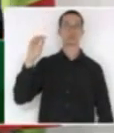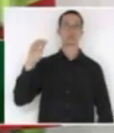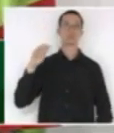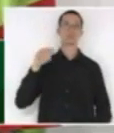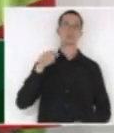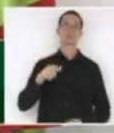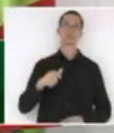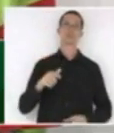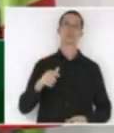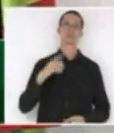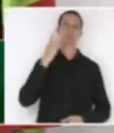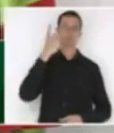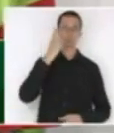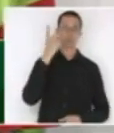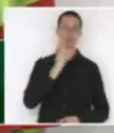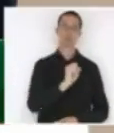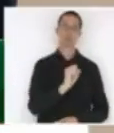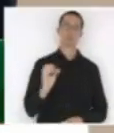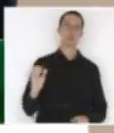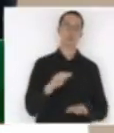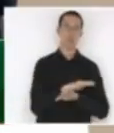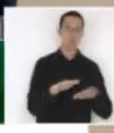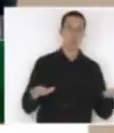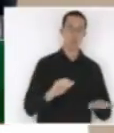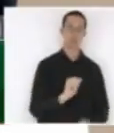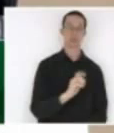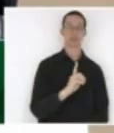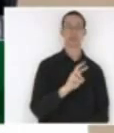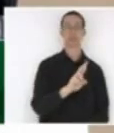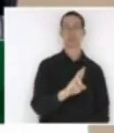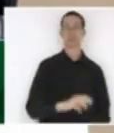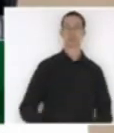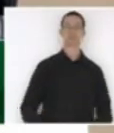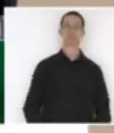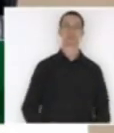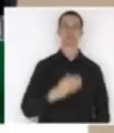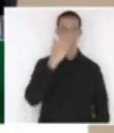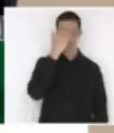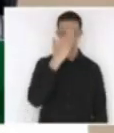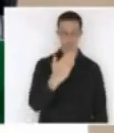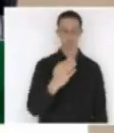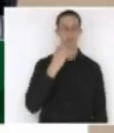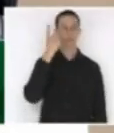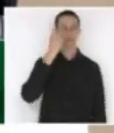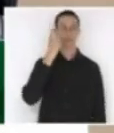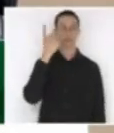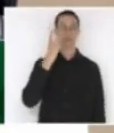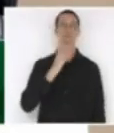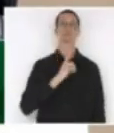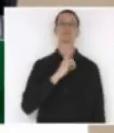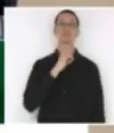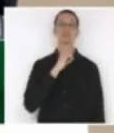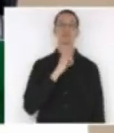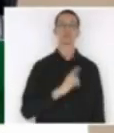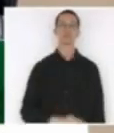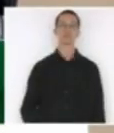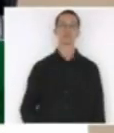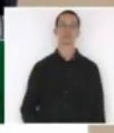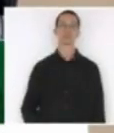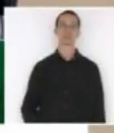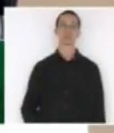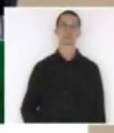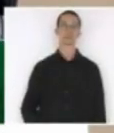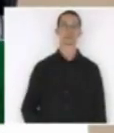extinção das ADR de Santa Catarina. Muito obrigada, senhor deputado Dóia. Ainda dentro do horário destinado